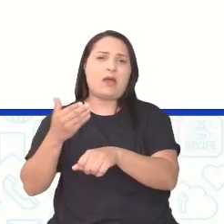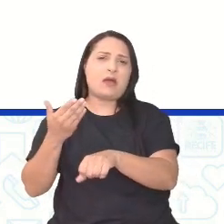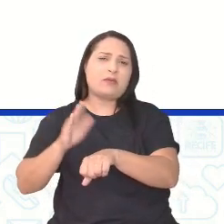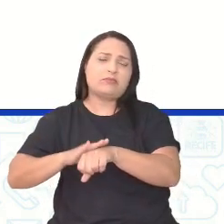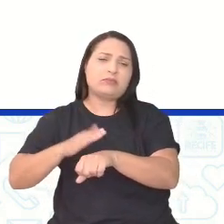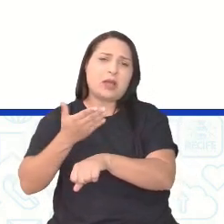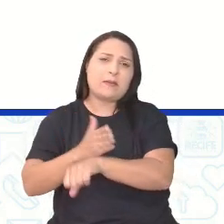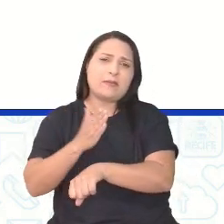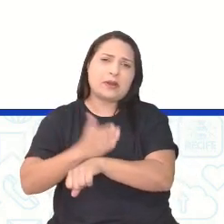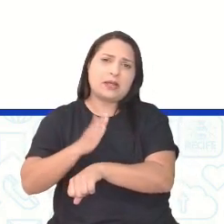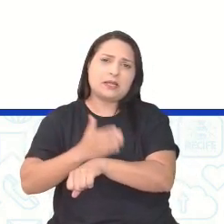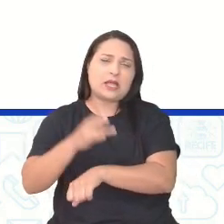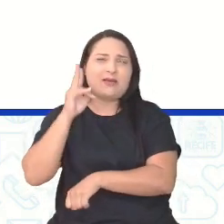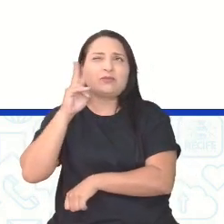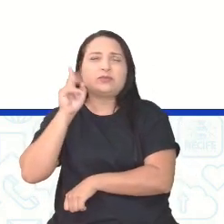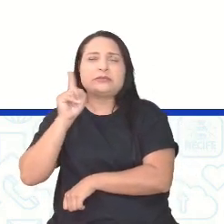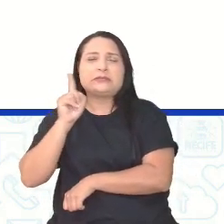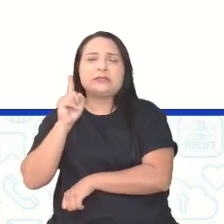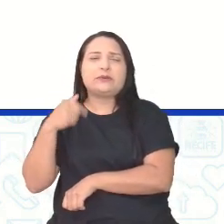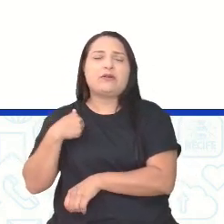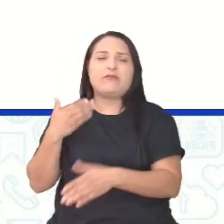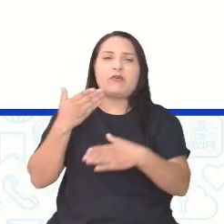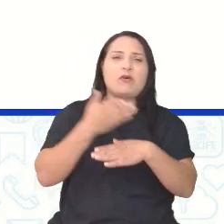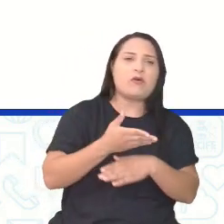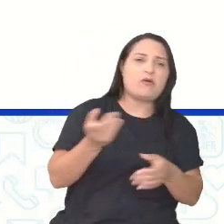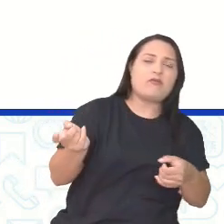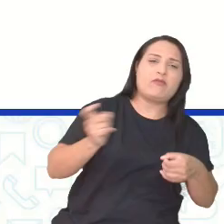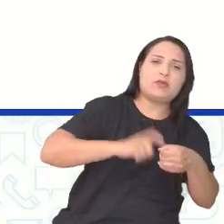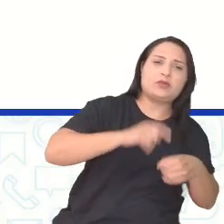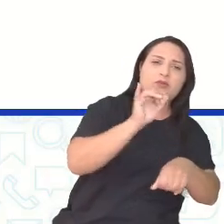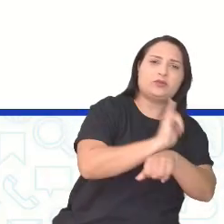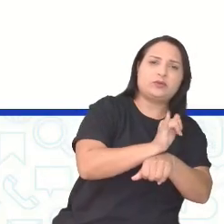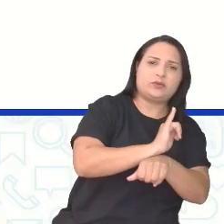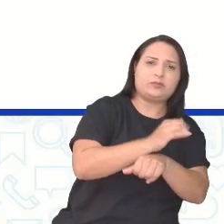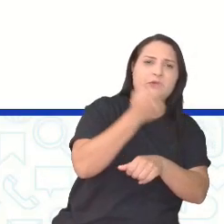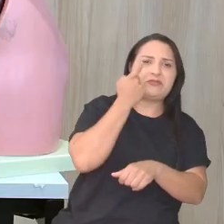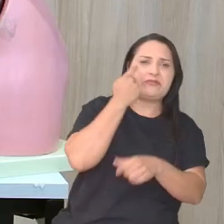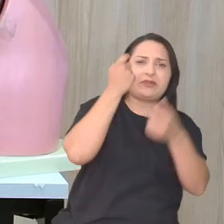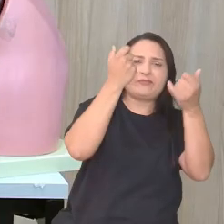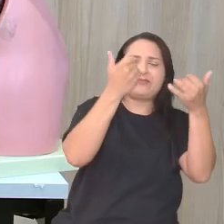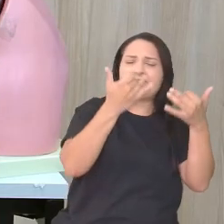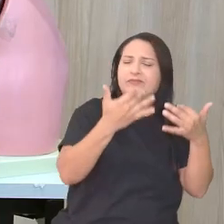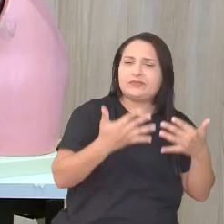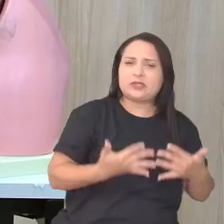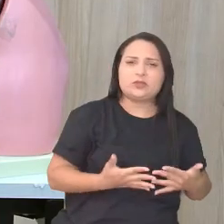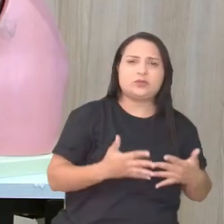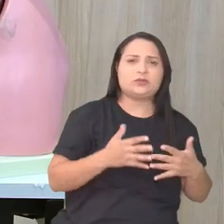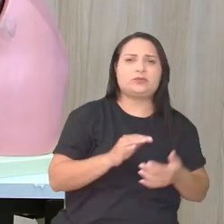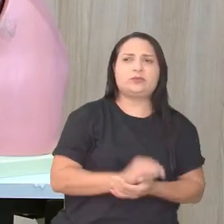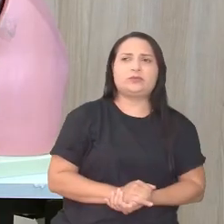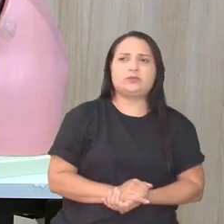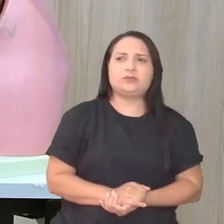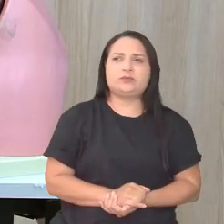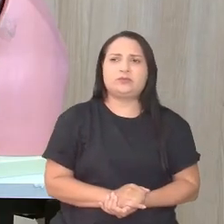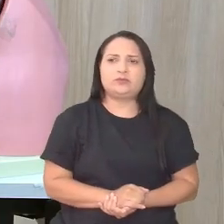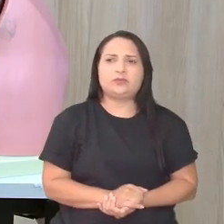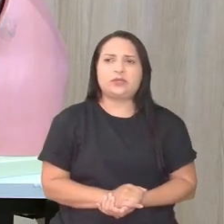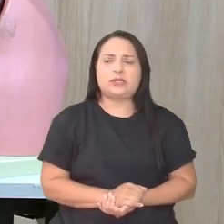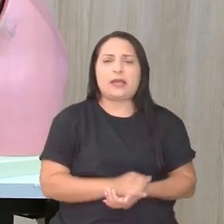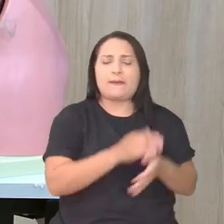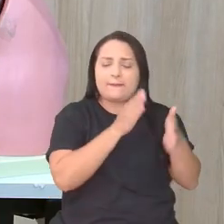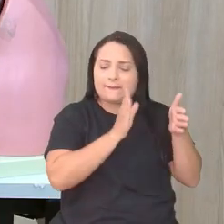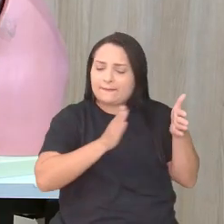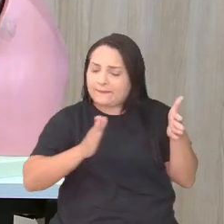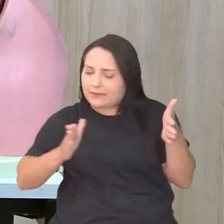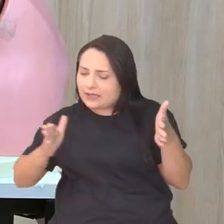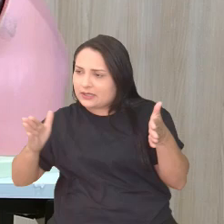então vai lá no YouTube, que aí vocês têm como ver toda a informação, né? Vamos dizer, os passo a passo